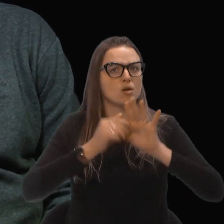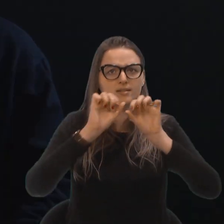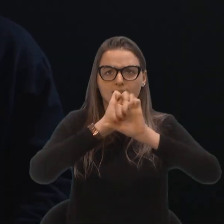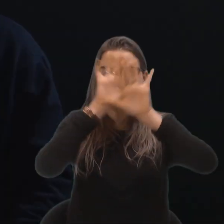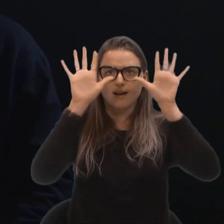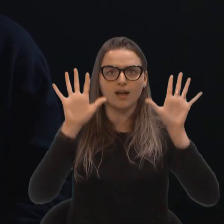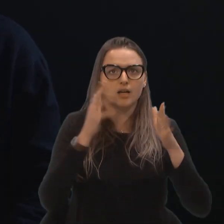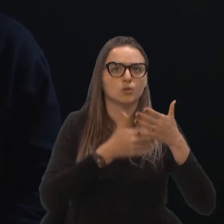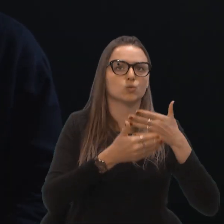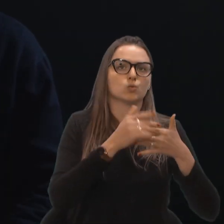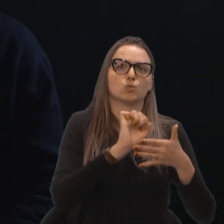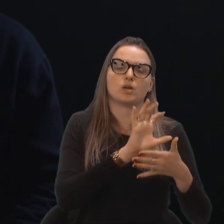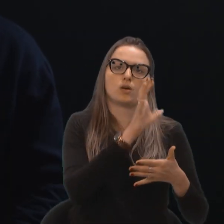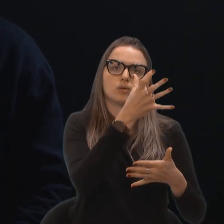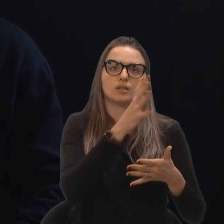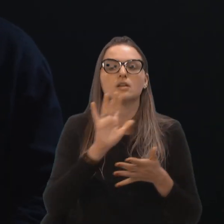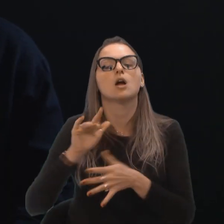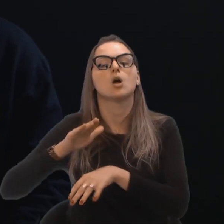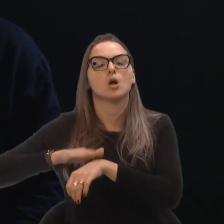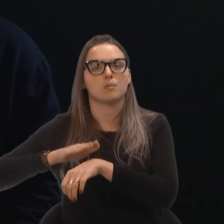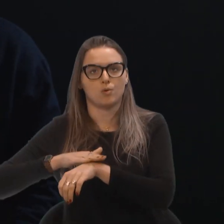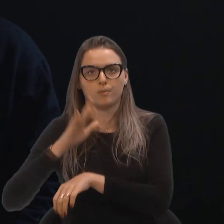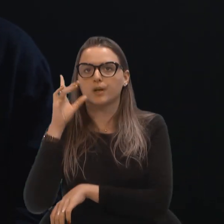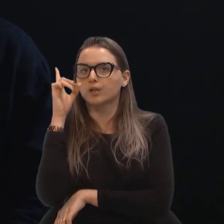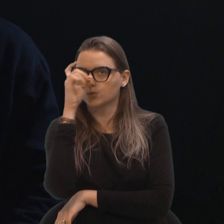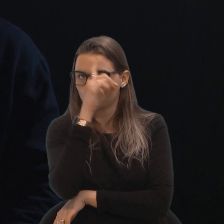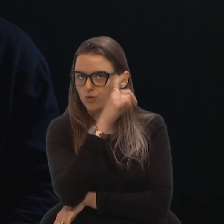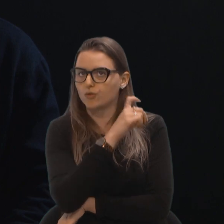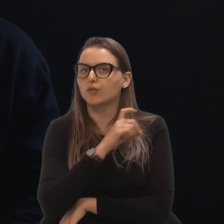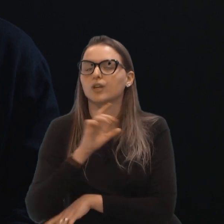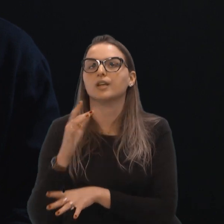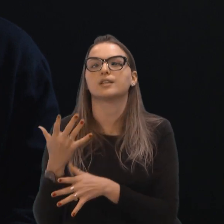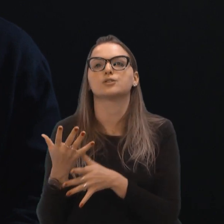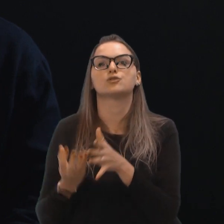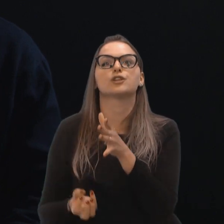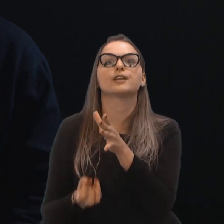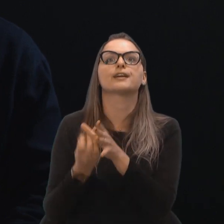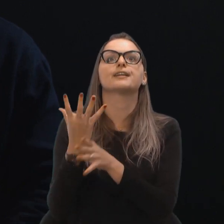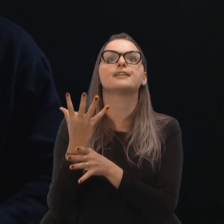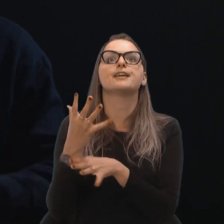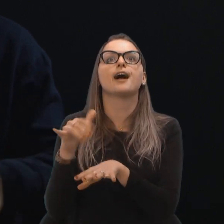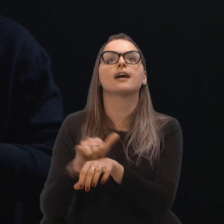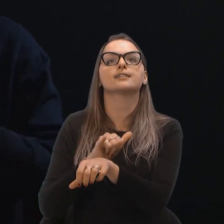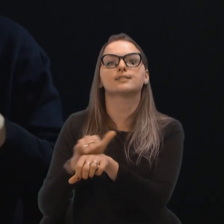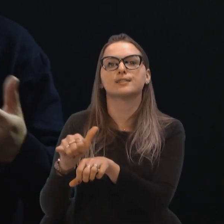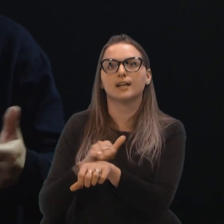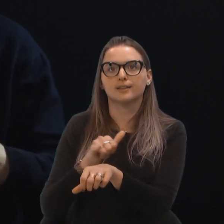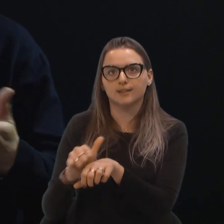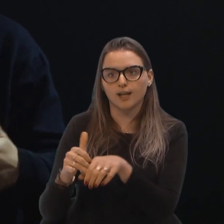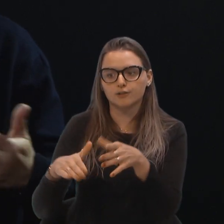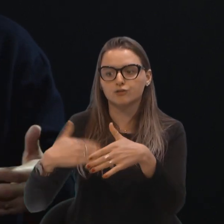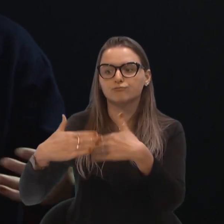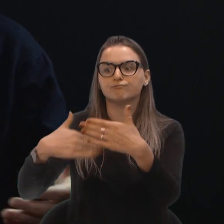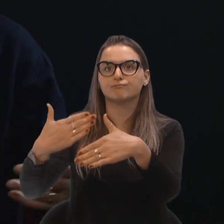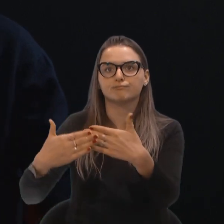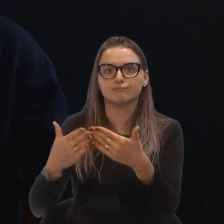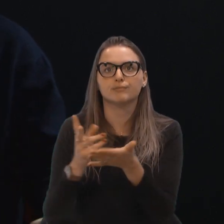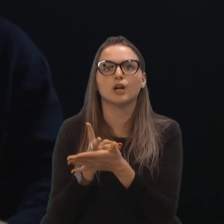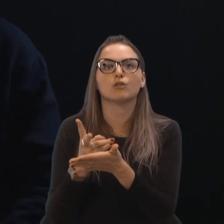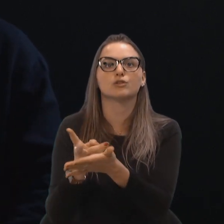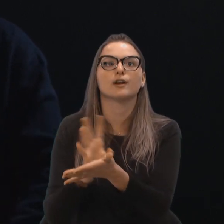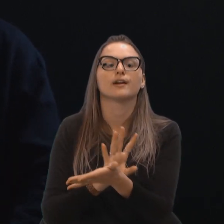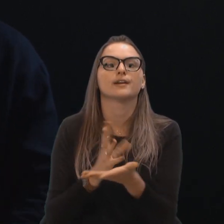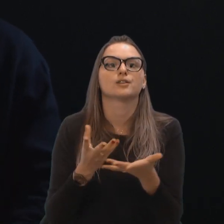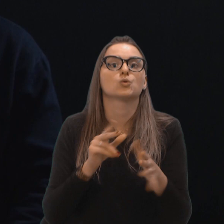bem isso. Agora, claro, foi muito difícil no sentido de se inventar uma maneira de